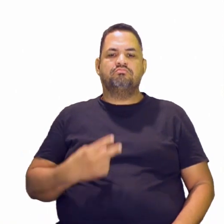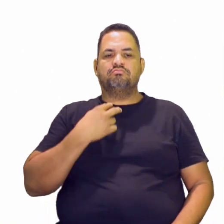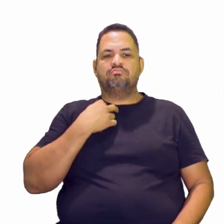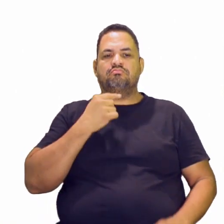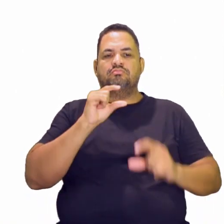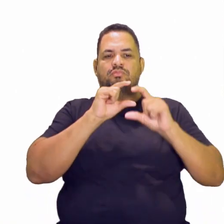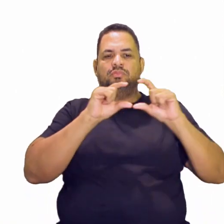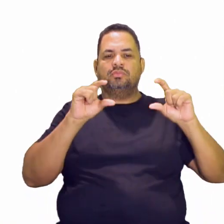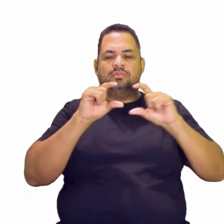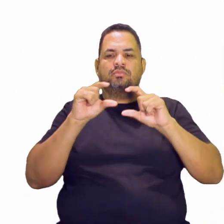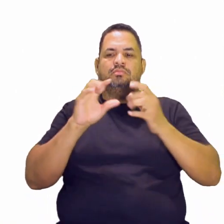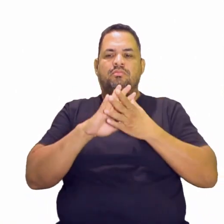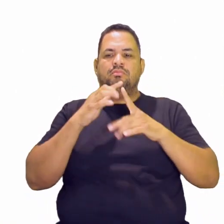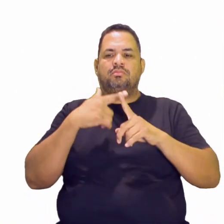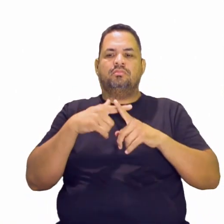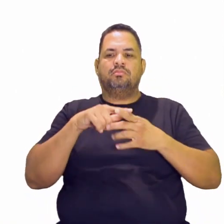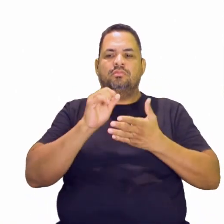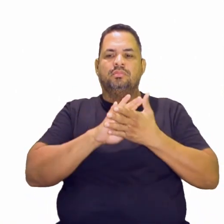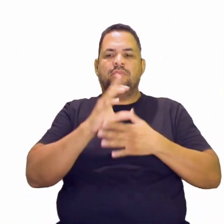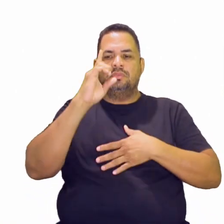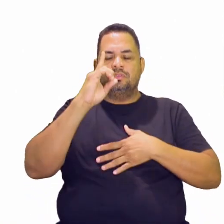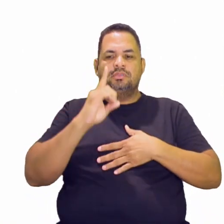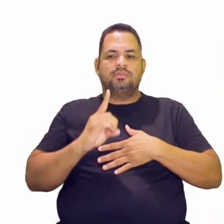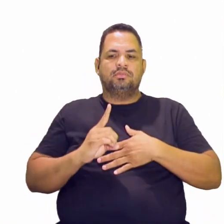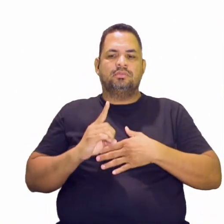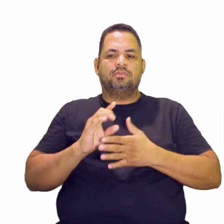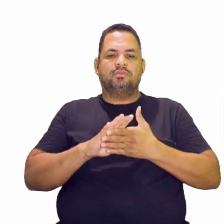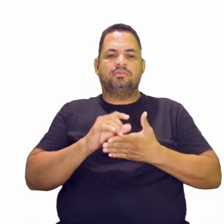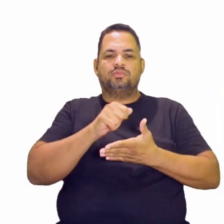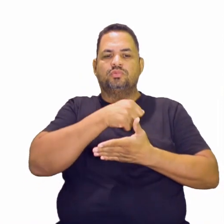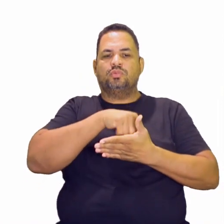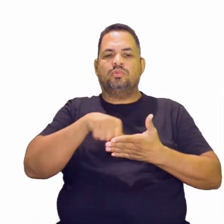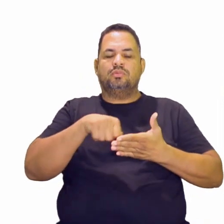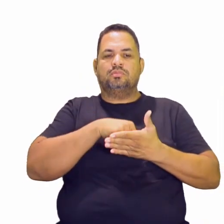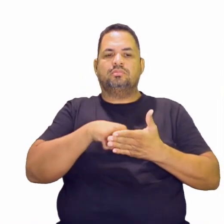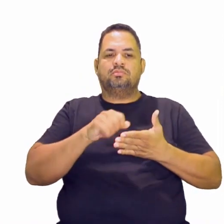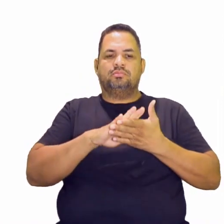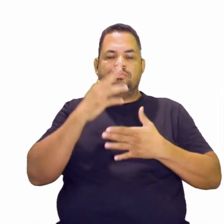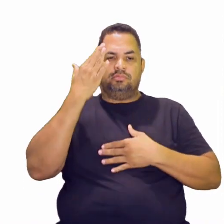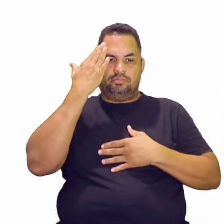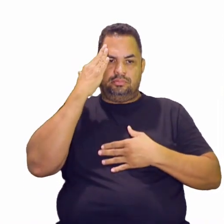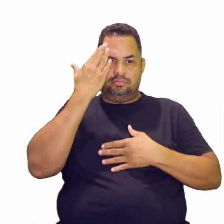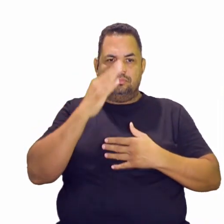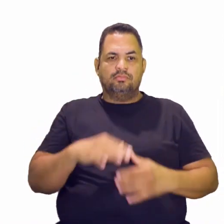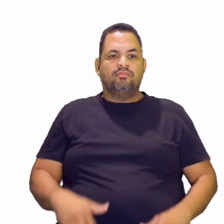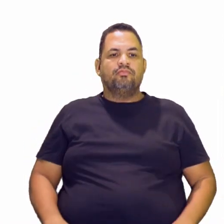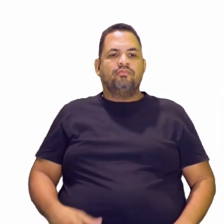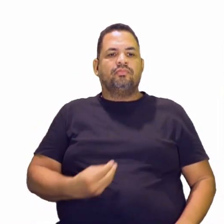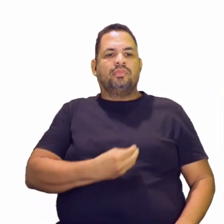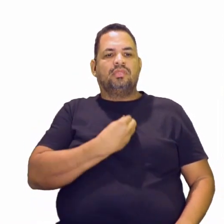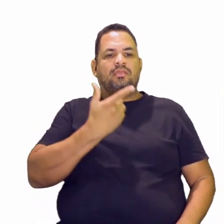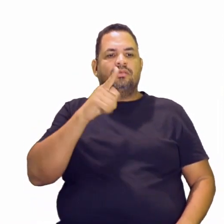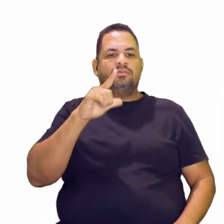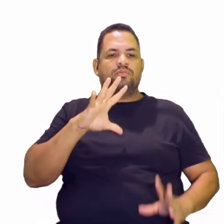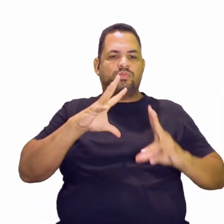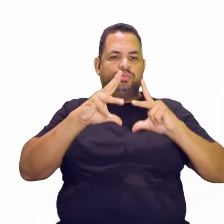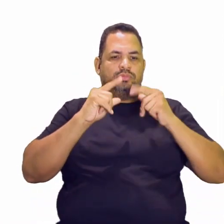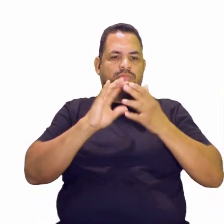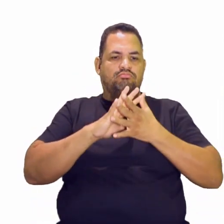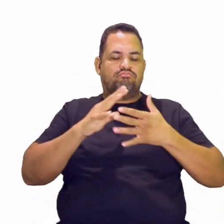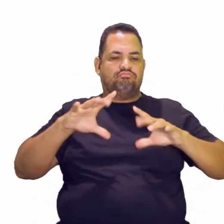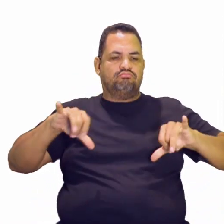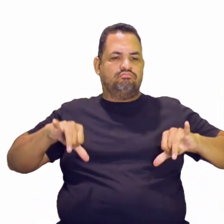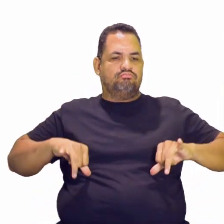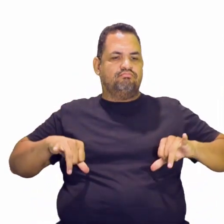Toda a letra de música tem direitos autorais. Vou ler um pouquinho aqui para vocês entenderem. Reviver tudo